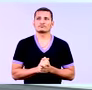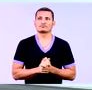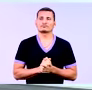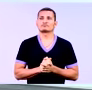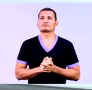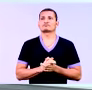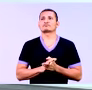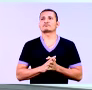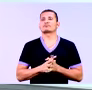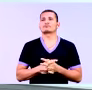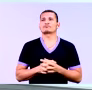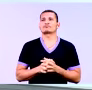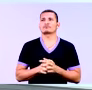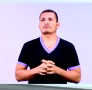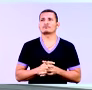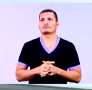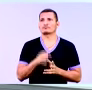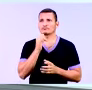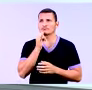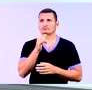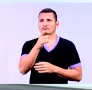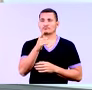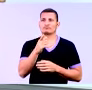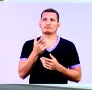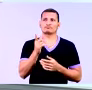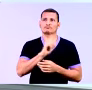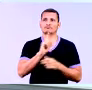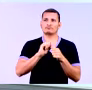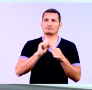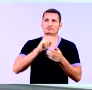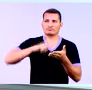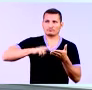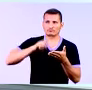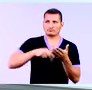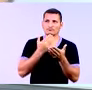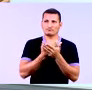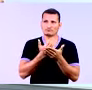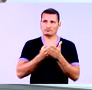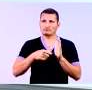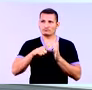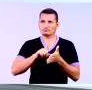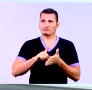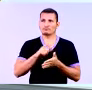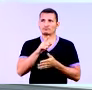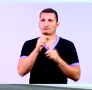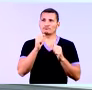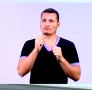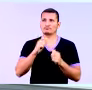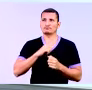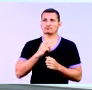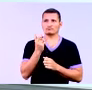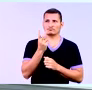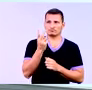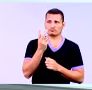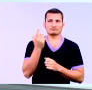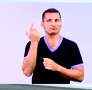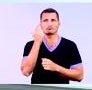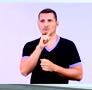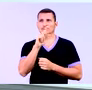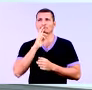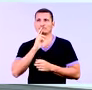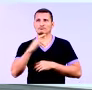que você precisa realizar. Se você não fazer a leitura, se você não fazer o estudo prévio, você pode ter duas situações, ou não conseguir responder